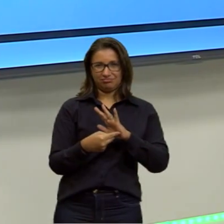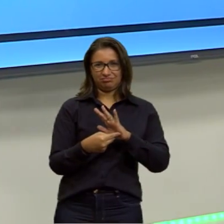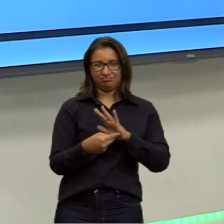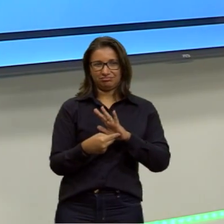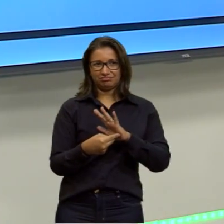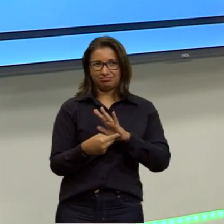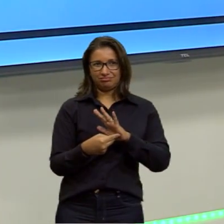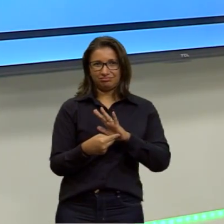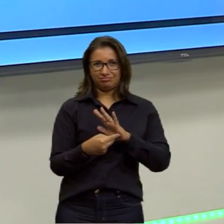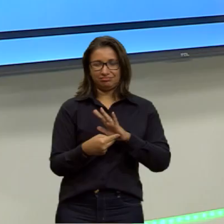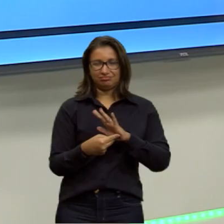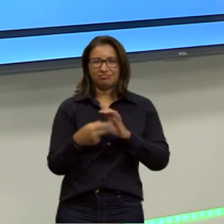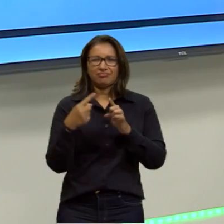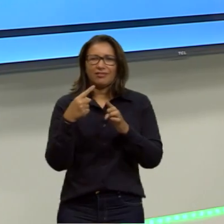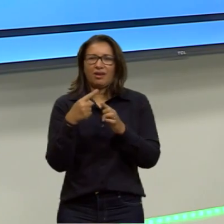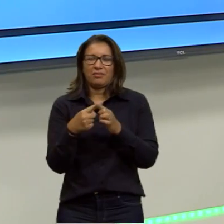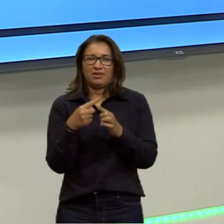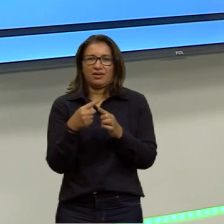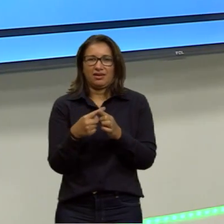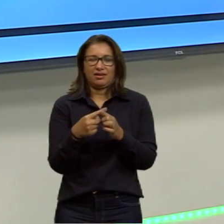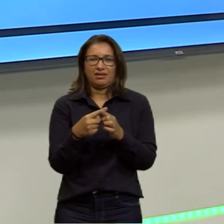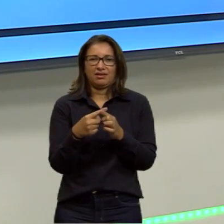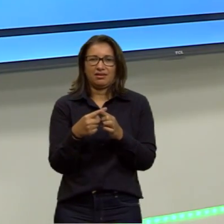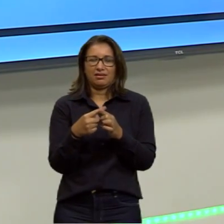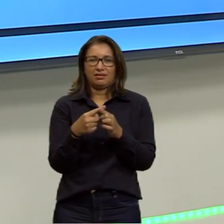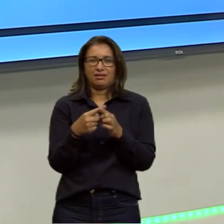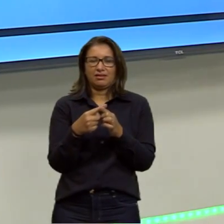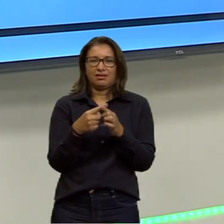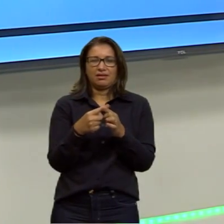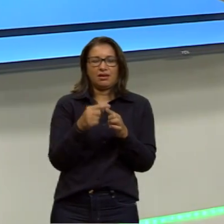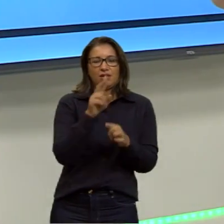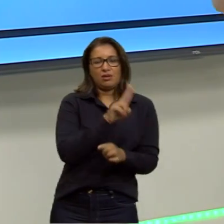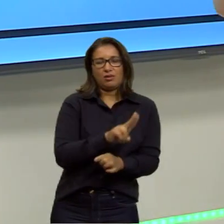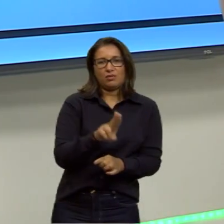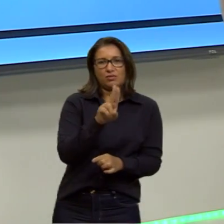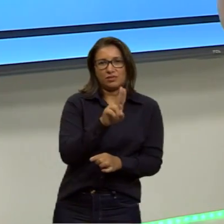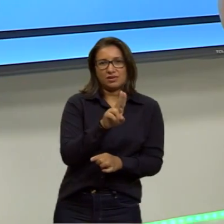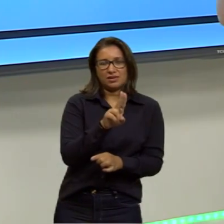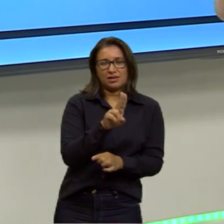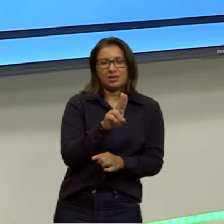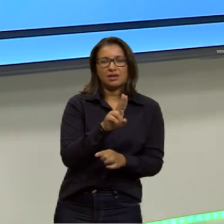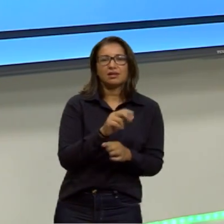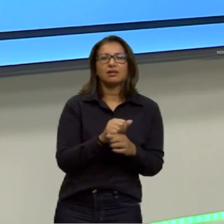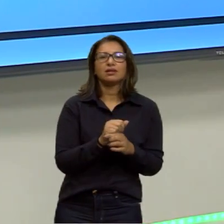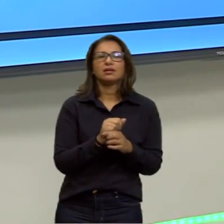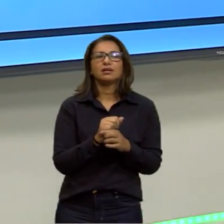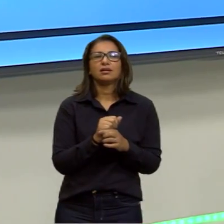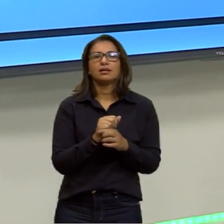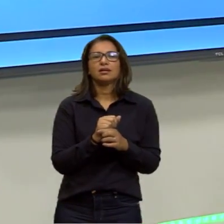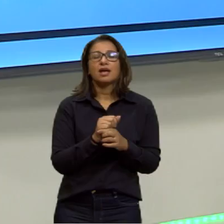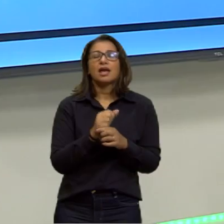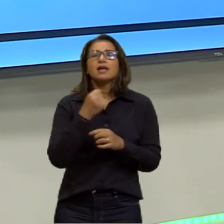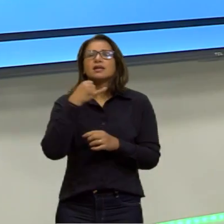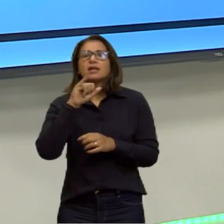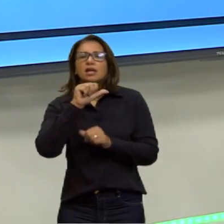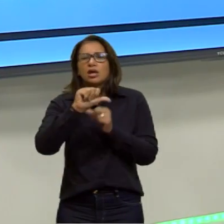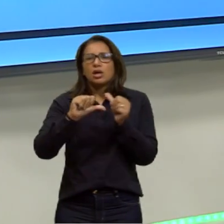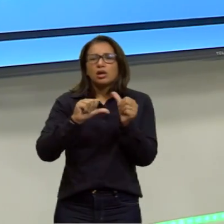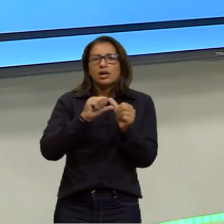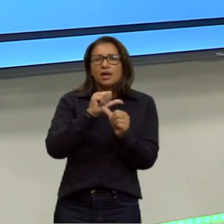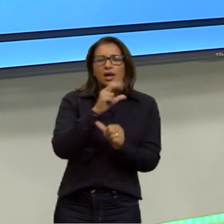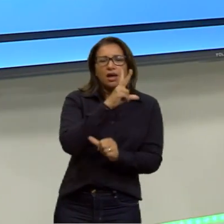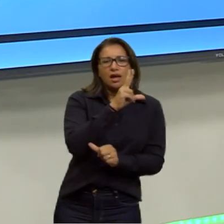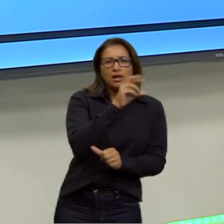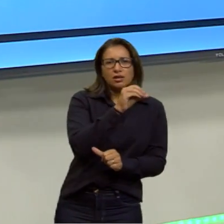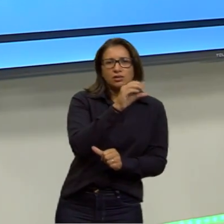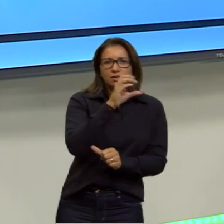quilograma de queijo porque porque 200 tem que ser masculino que se refere a quê e esse é o mudar para